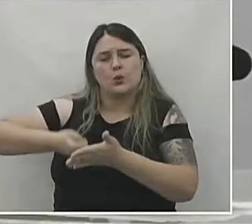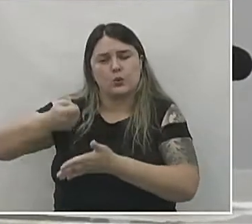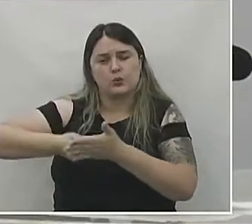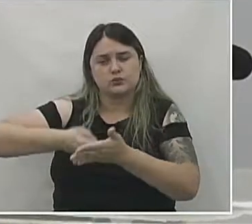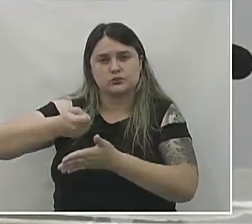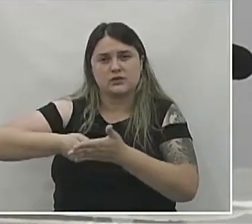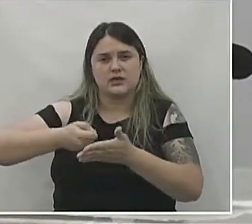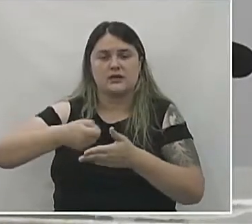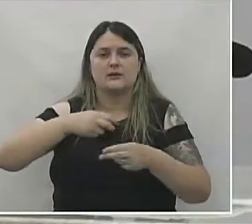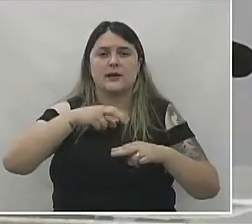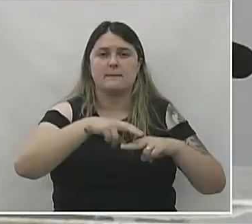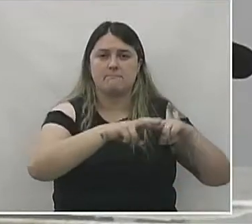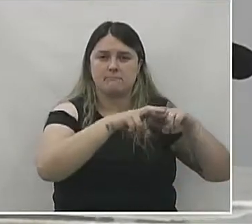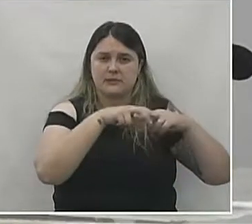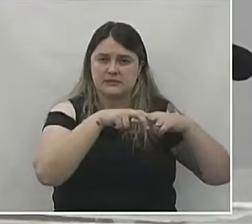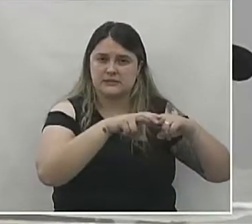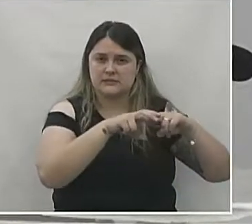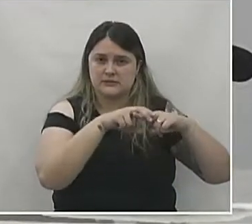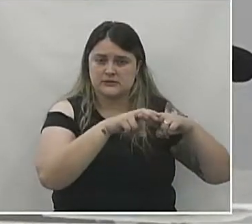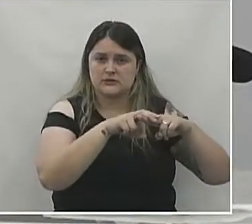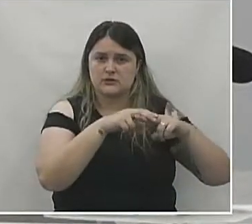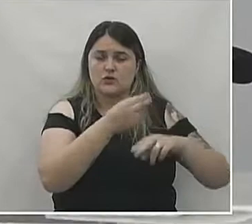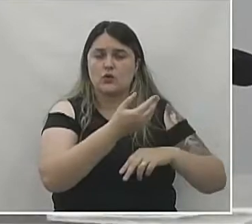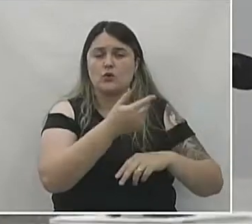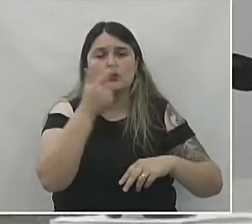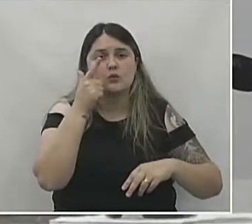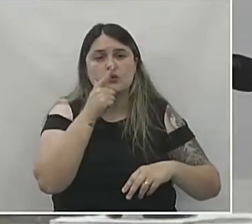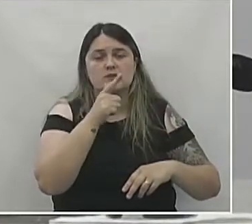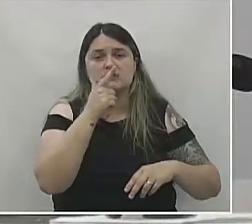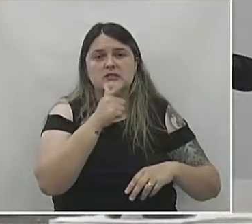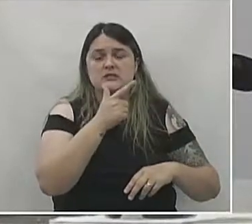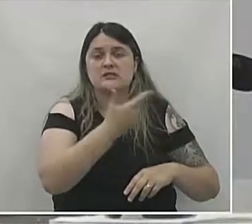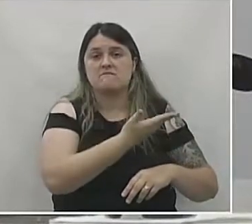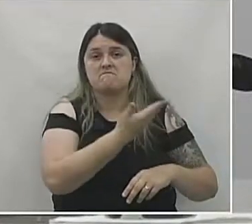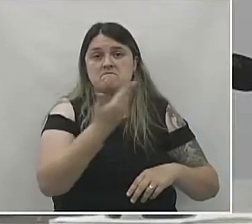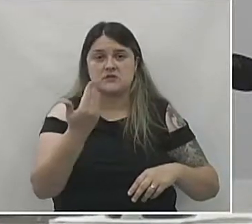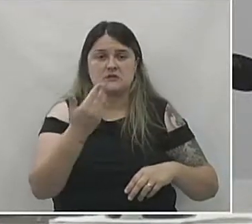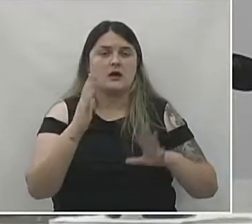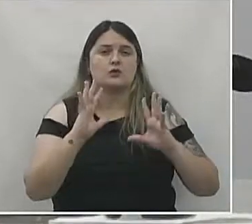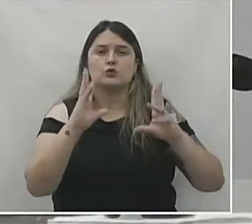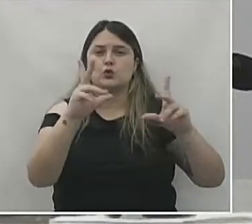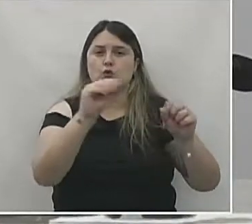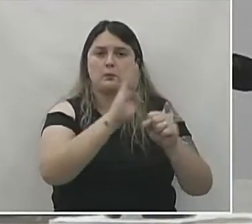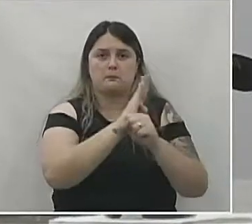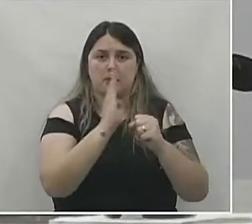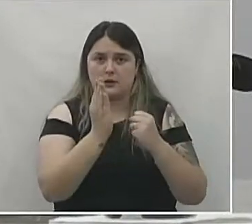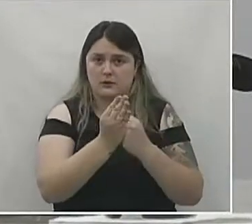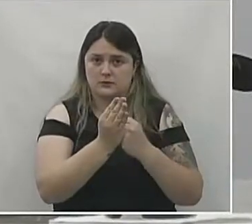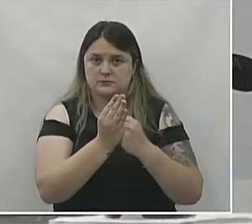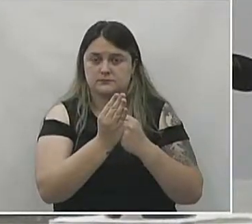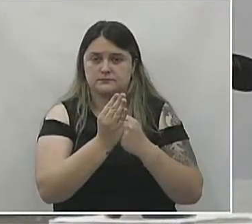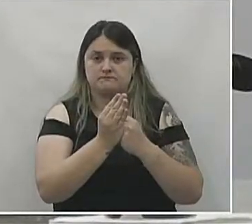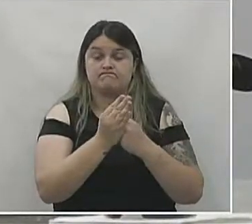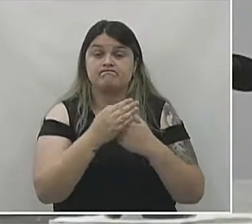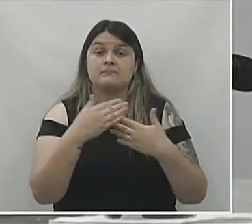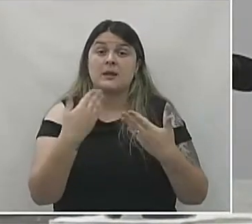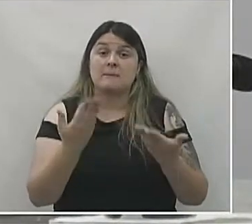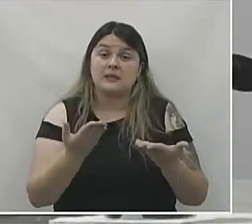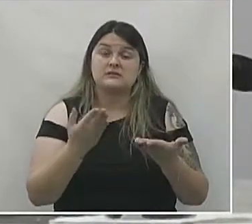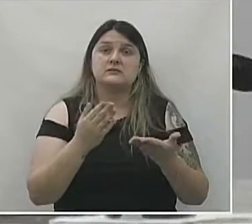e os parquinhos viessem tar aí contemplando os bairros